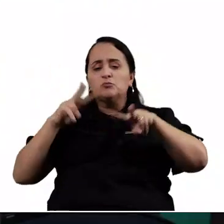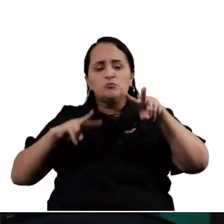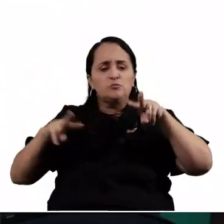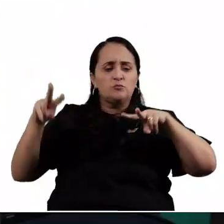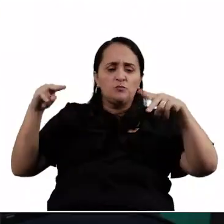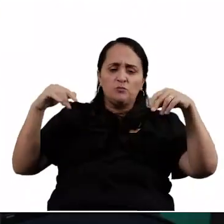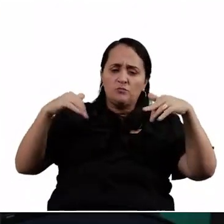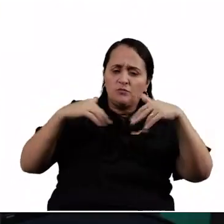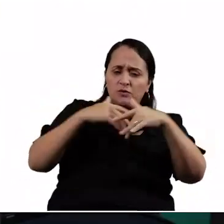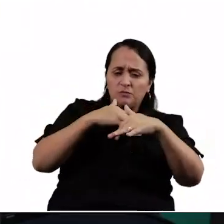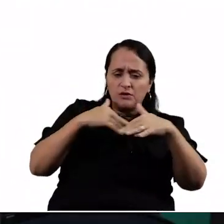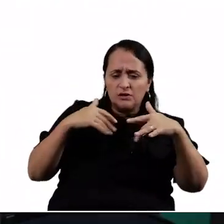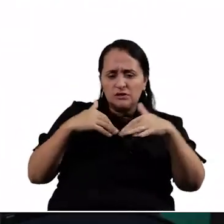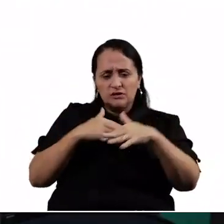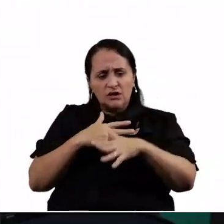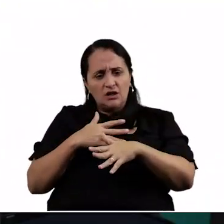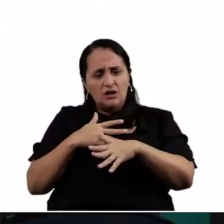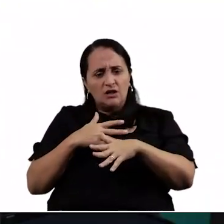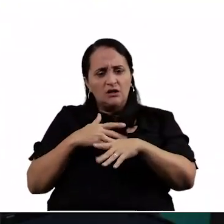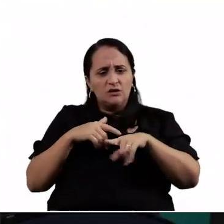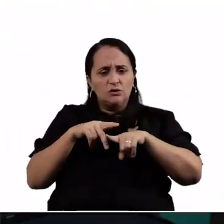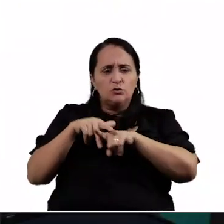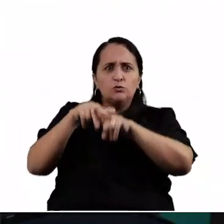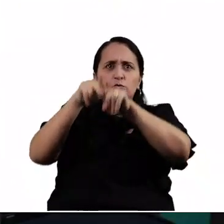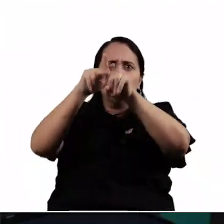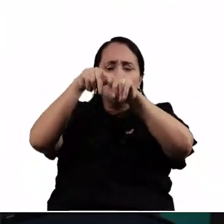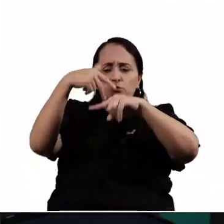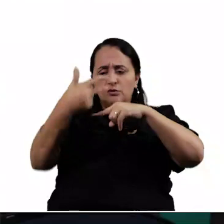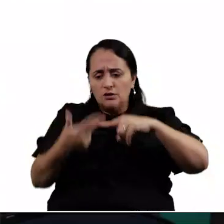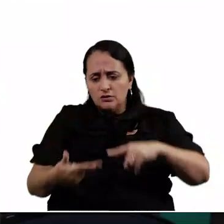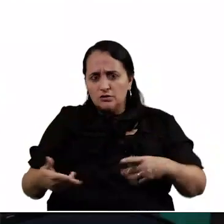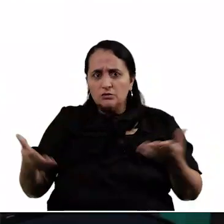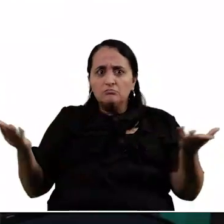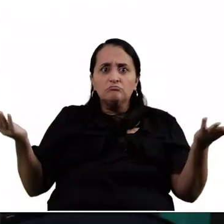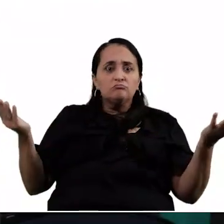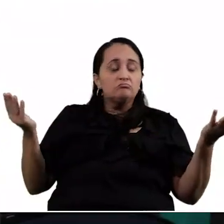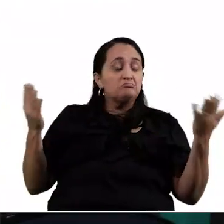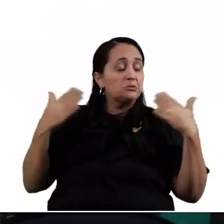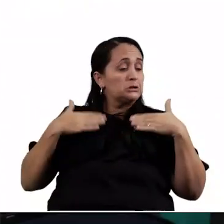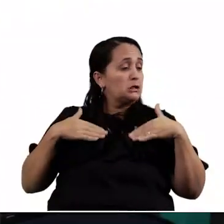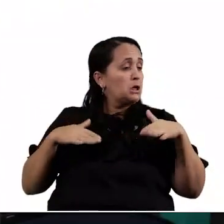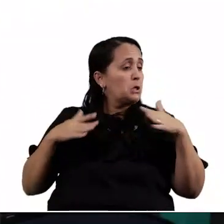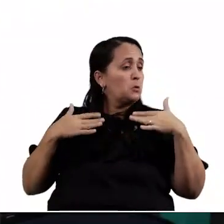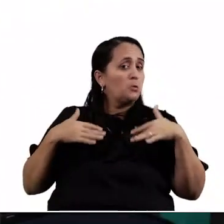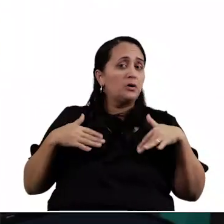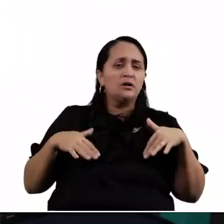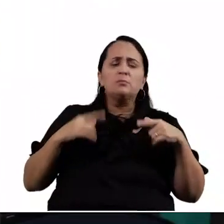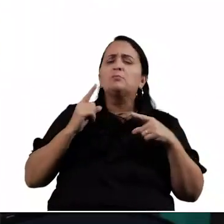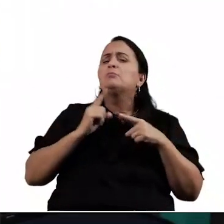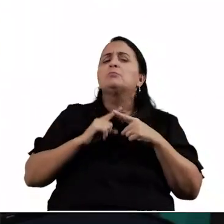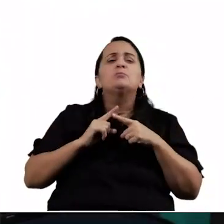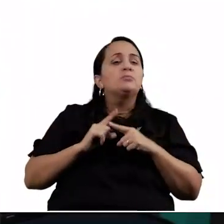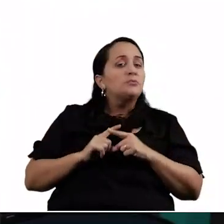foi subiu desceu com maior tranquilidade como você acha por que que isso